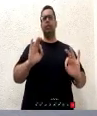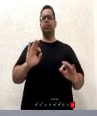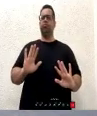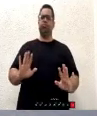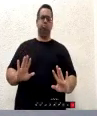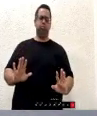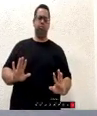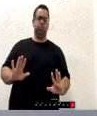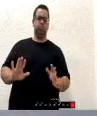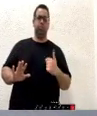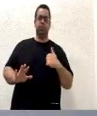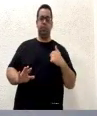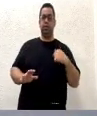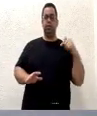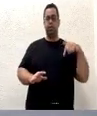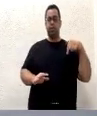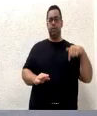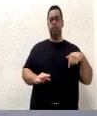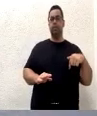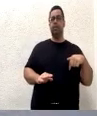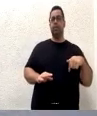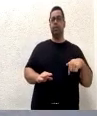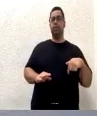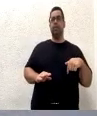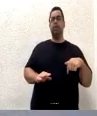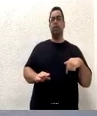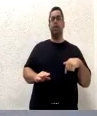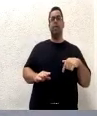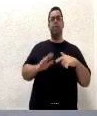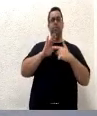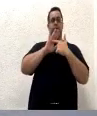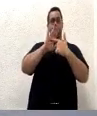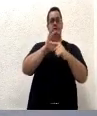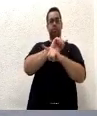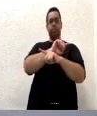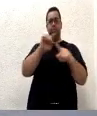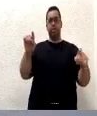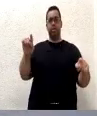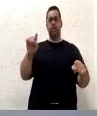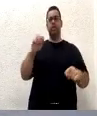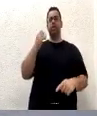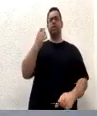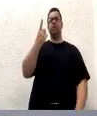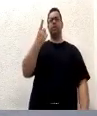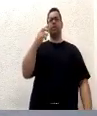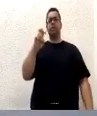acho que eu, aquela, a gente às vezes dá essa devolutiva daqui 15, 20 dias.